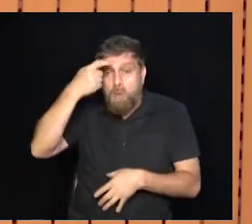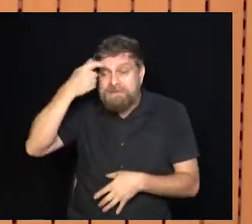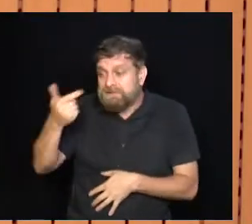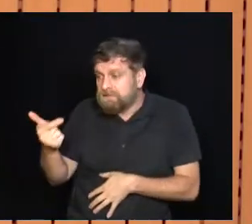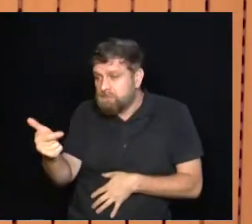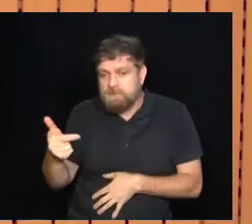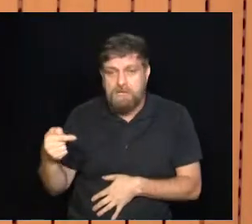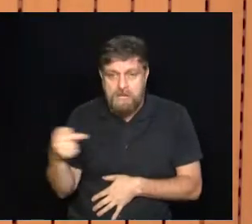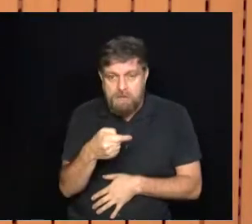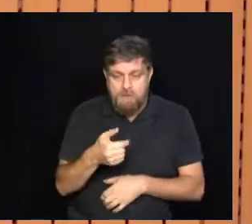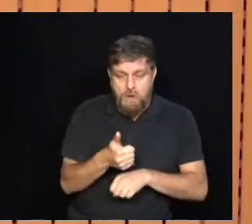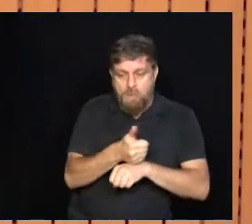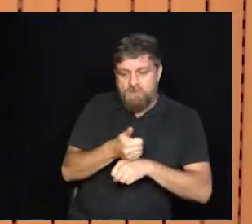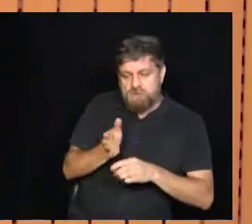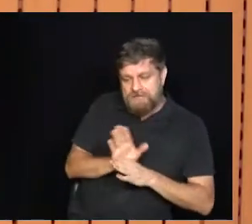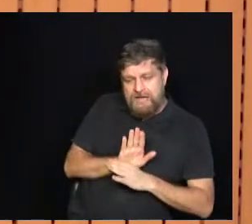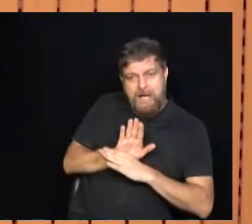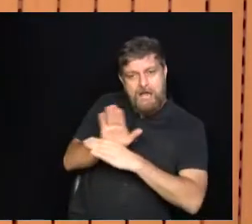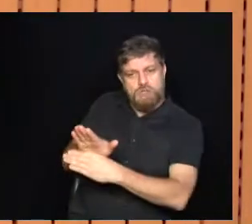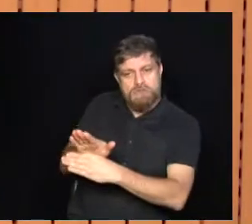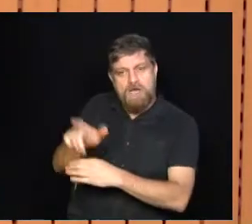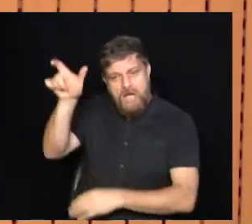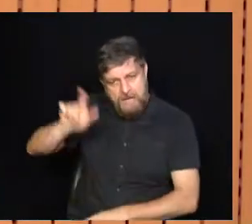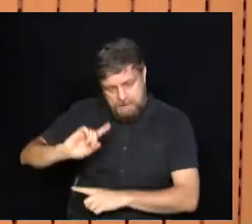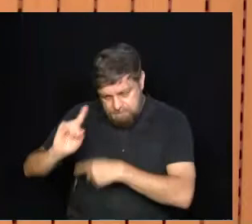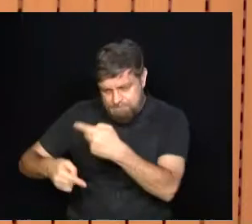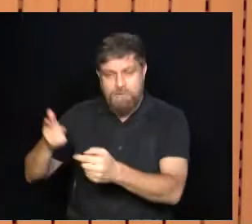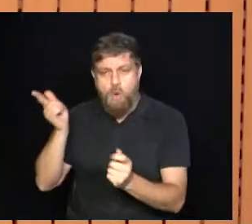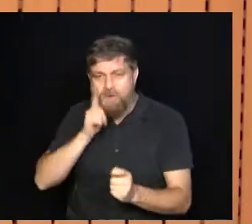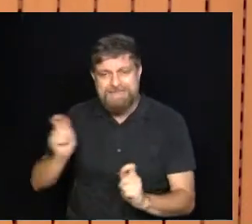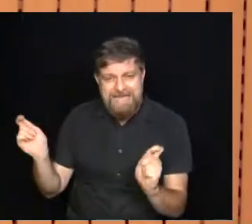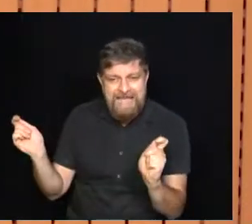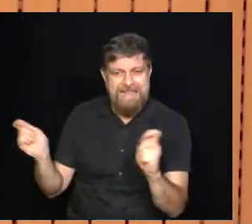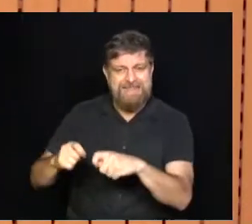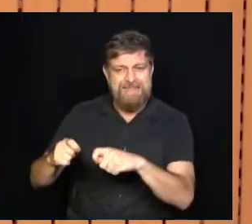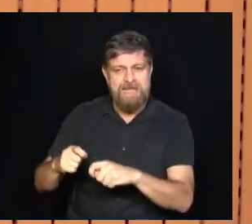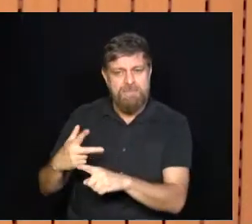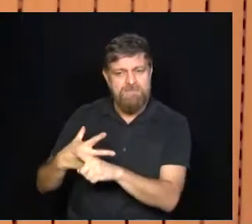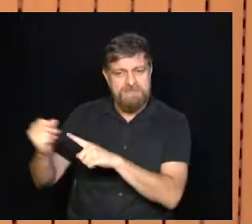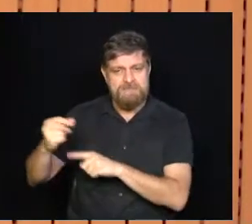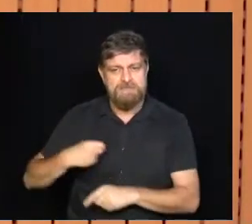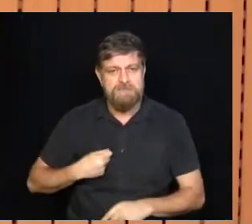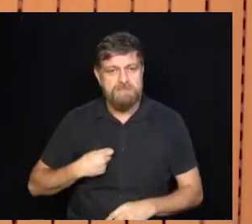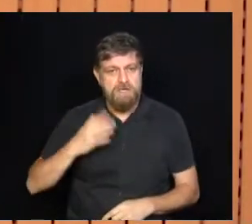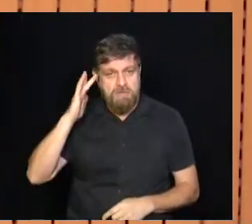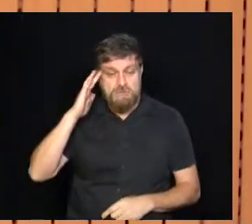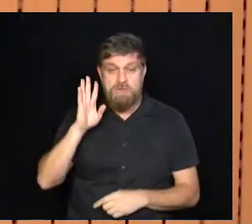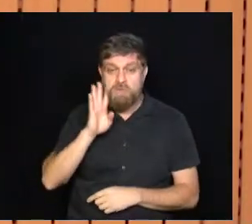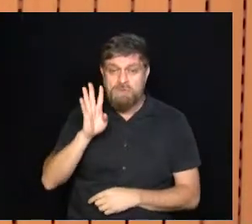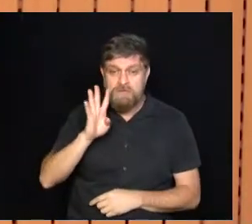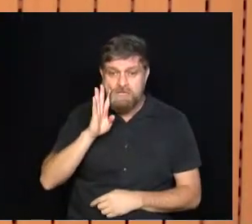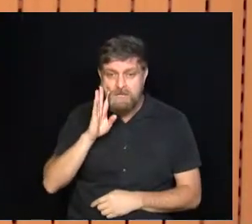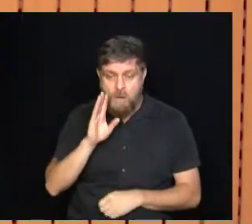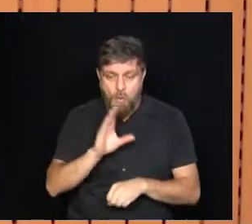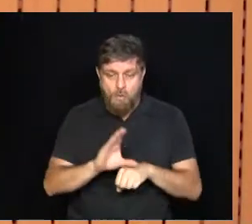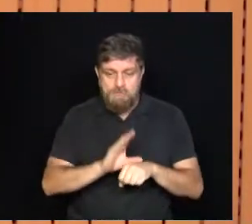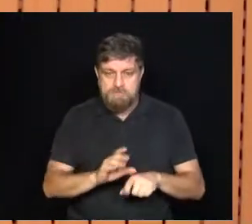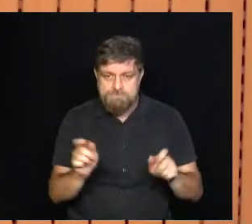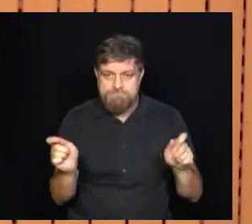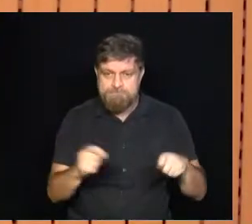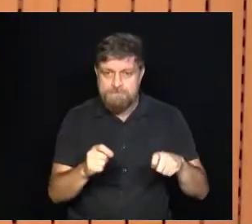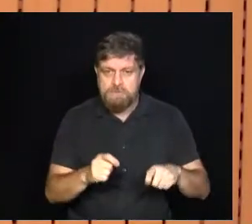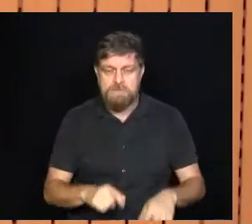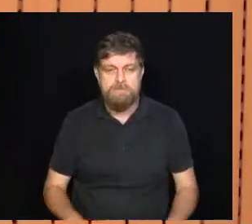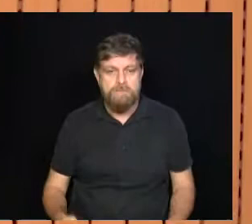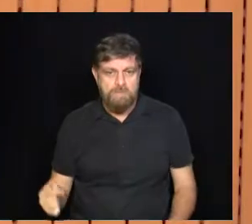essa ajuda, com essa mão estendida, ela vai conseguir, né, sair daquele momento. Achei muito legal da questão da capacitação,